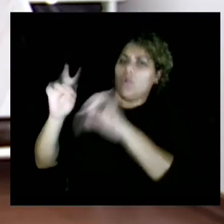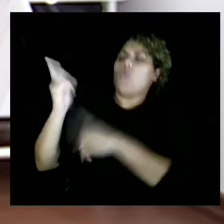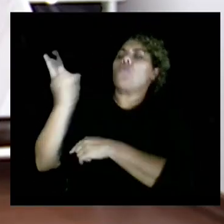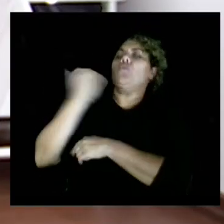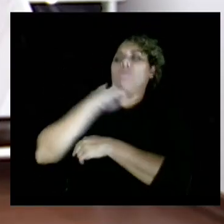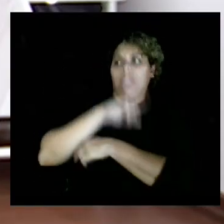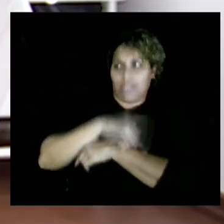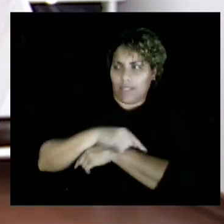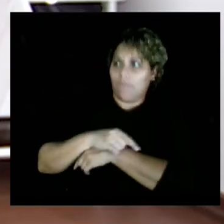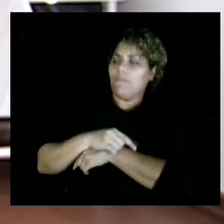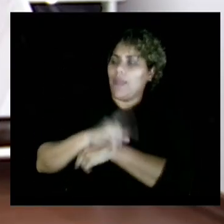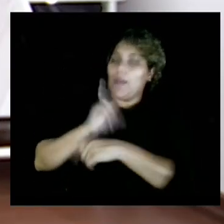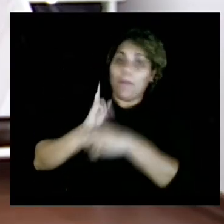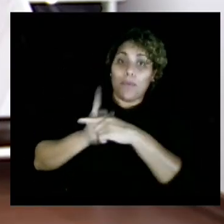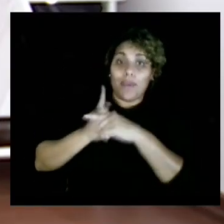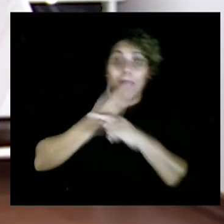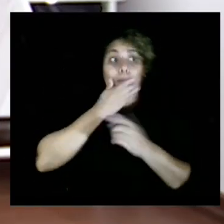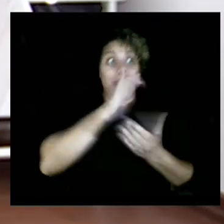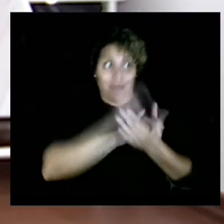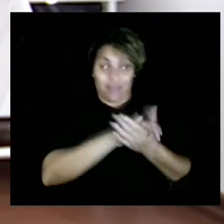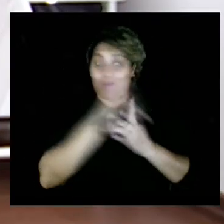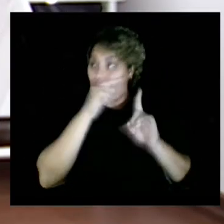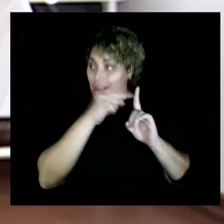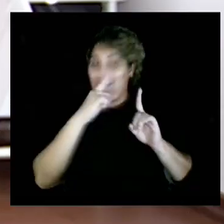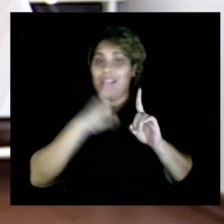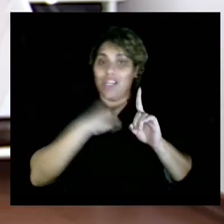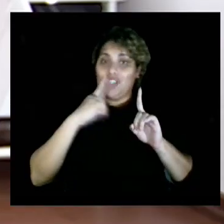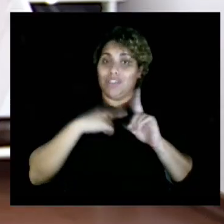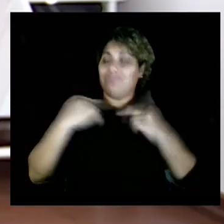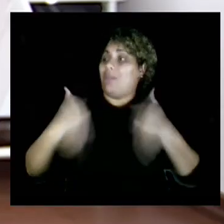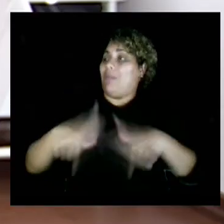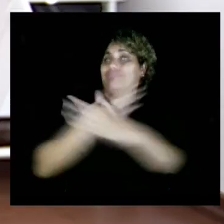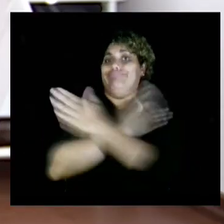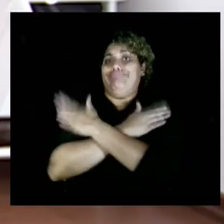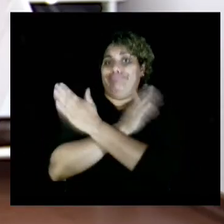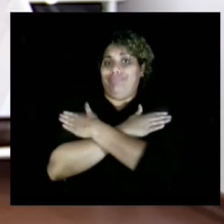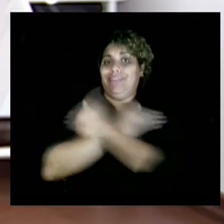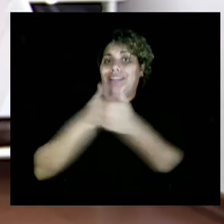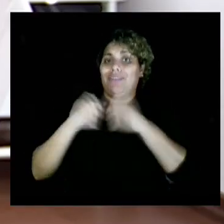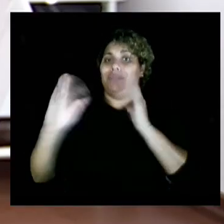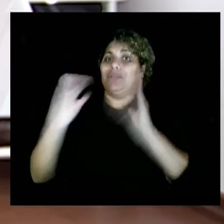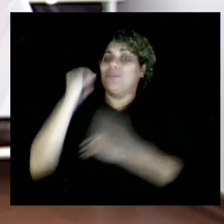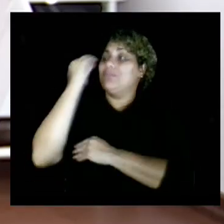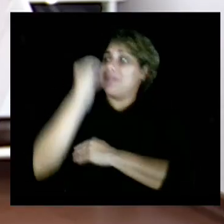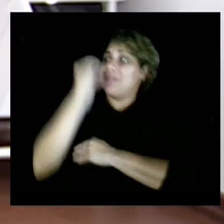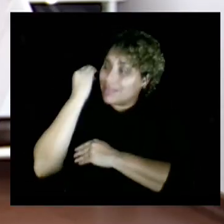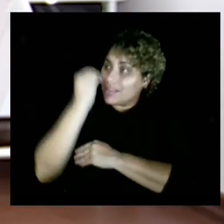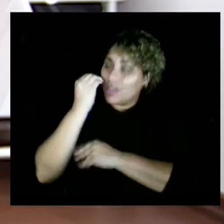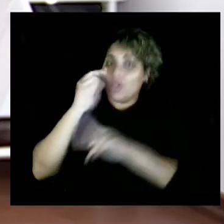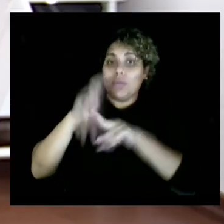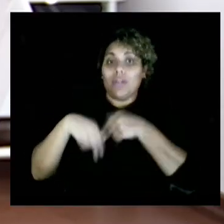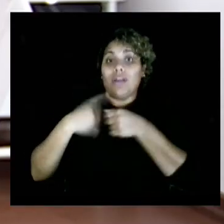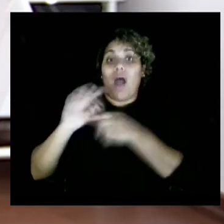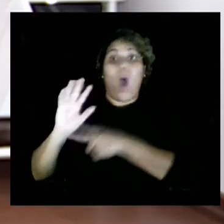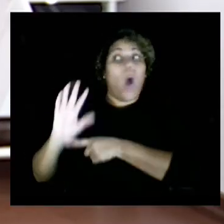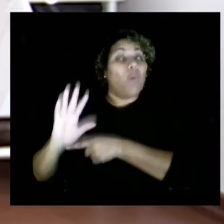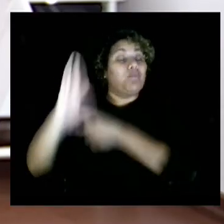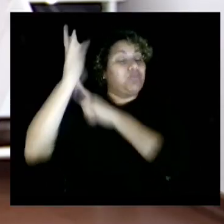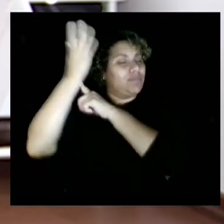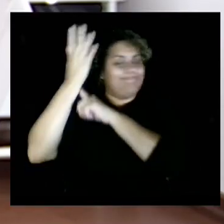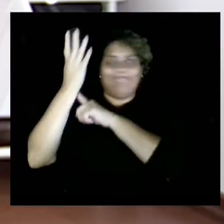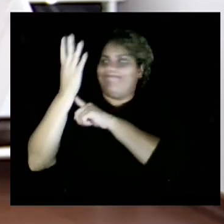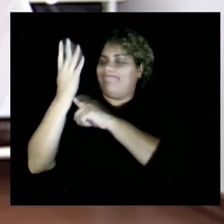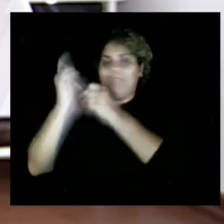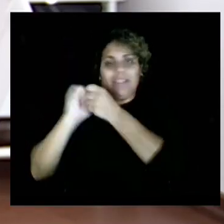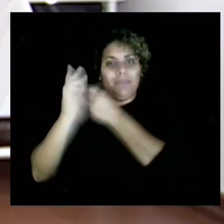meu marido tinha perdido o emprego porque ele estava na experiência. Então, quando estourou a pandemia, a empresa fechou. Então,